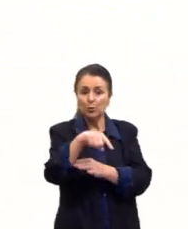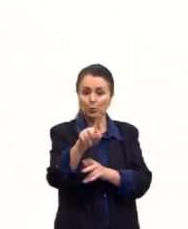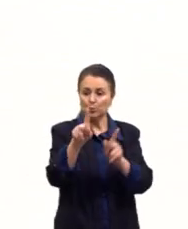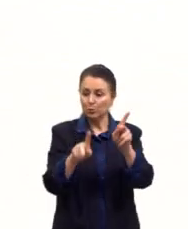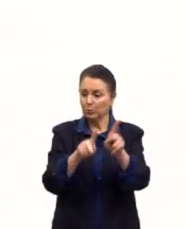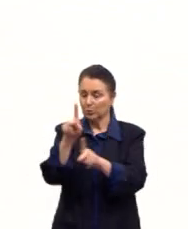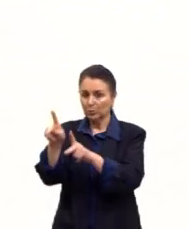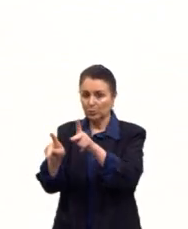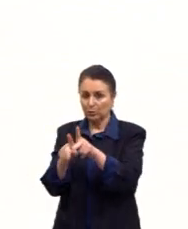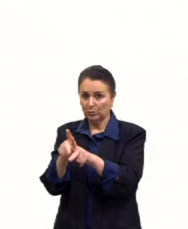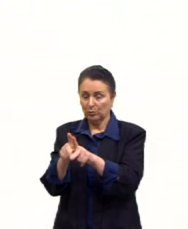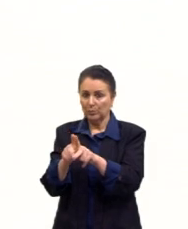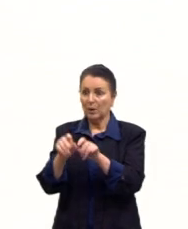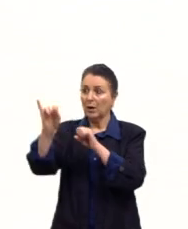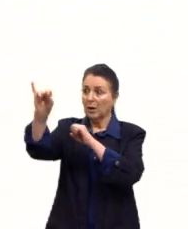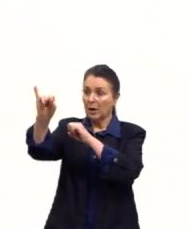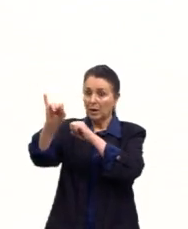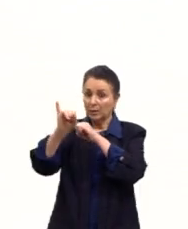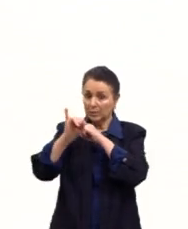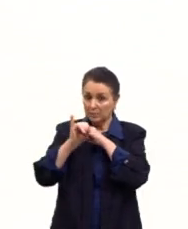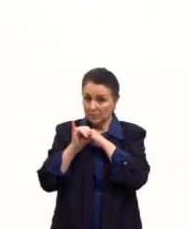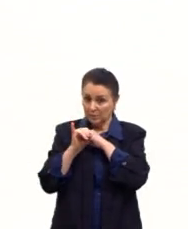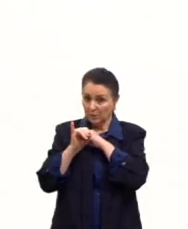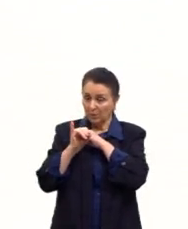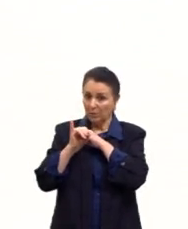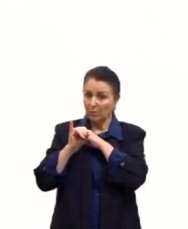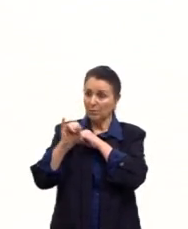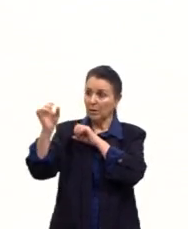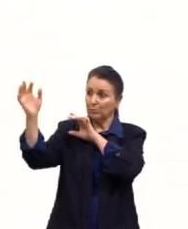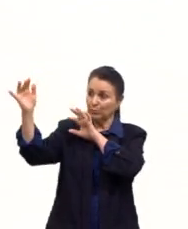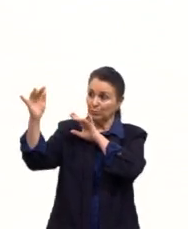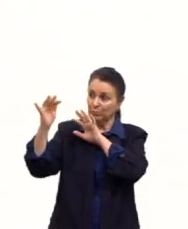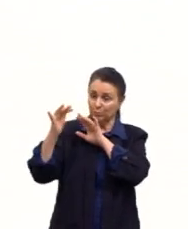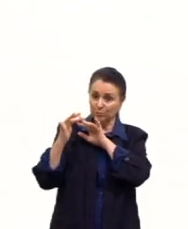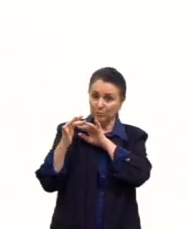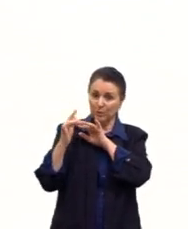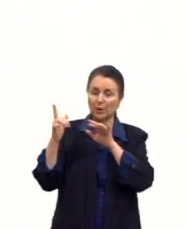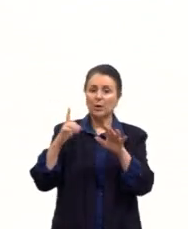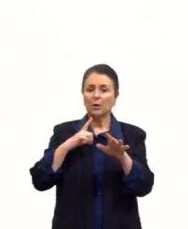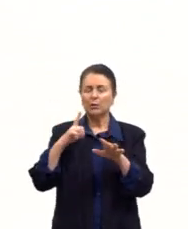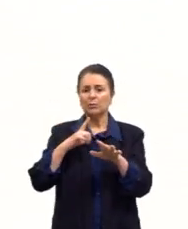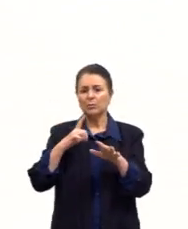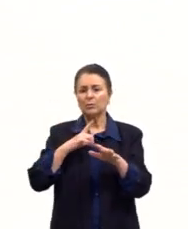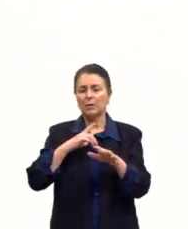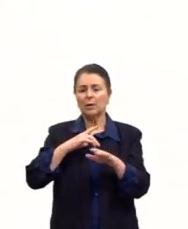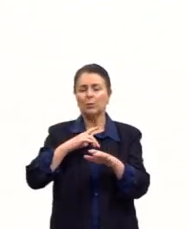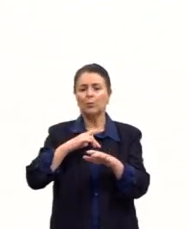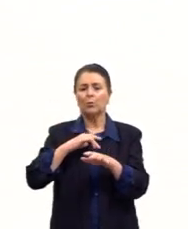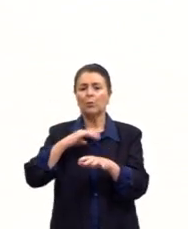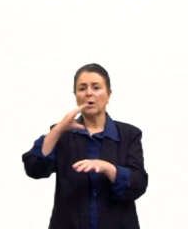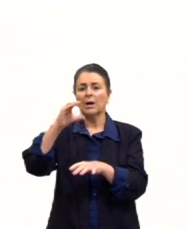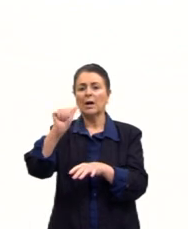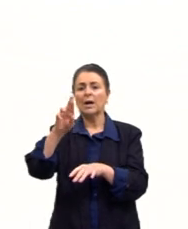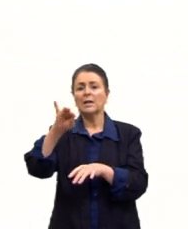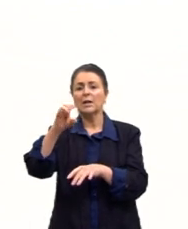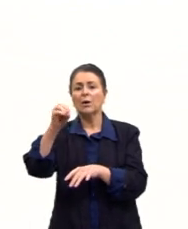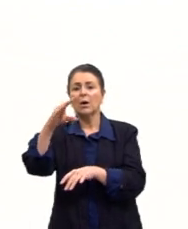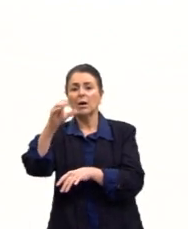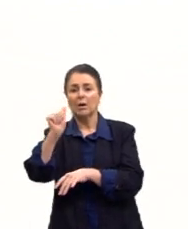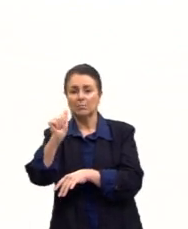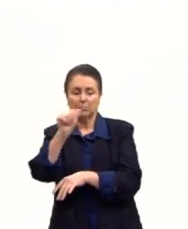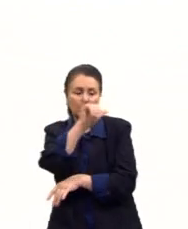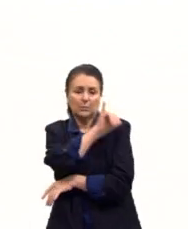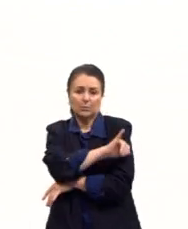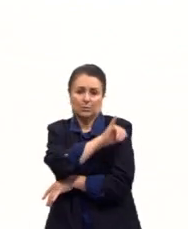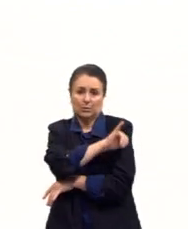a questão da imigração tu tem essa configuração por exemplo o carioca o carioca puxa muito S né